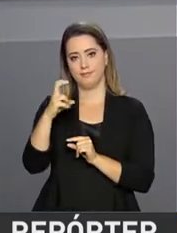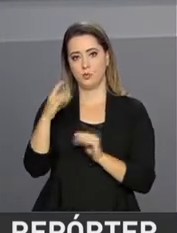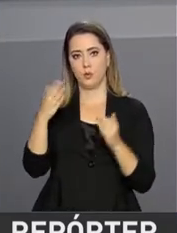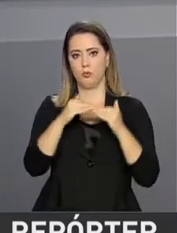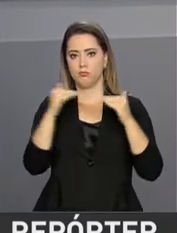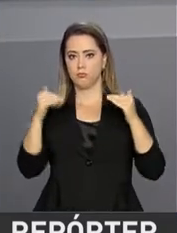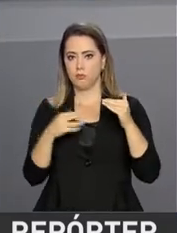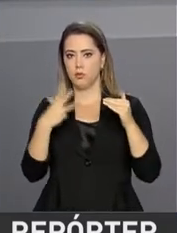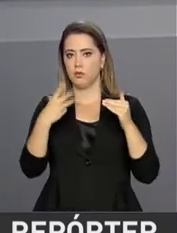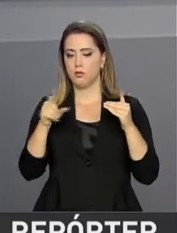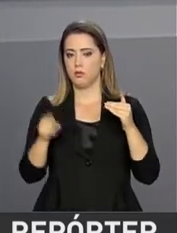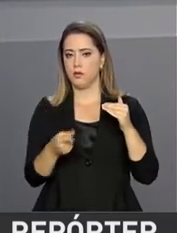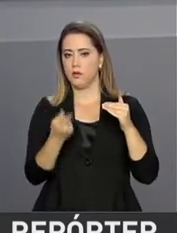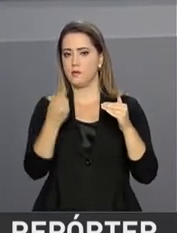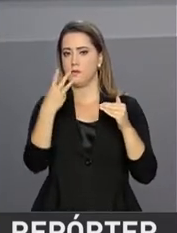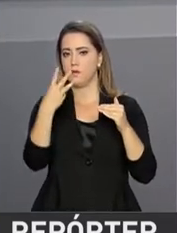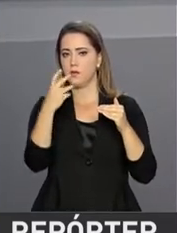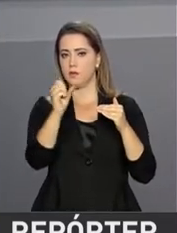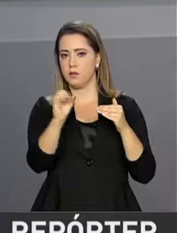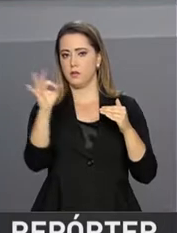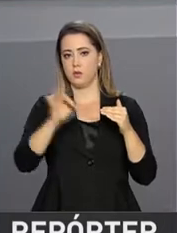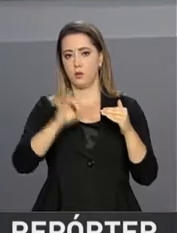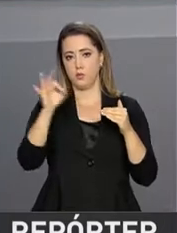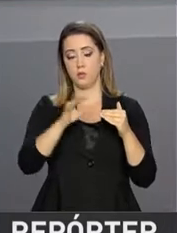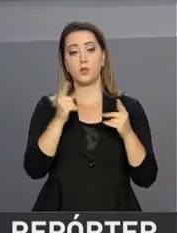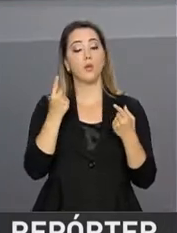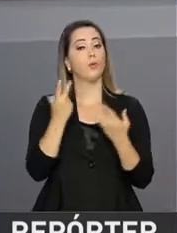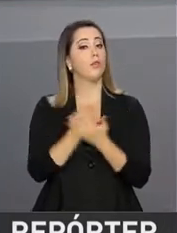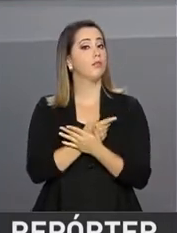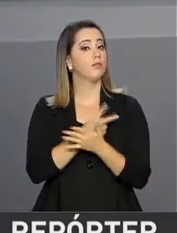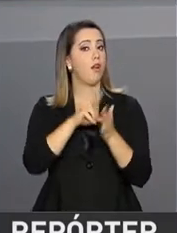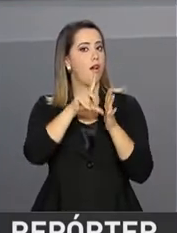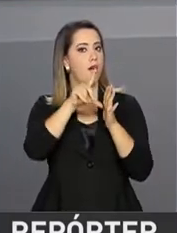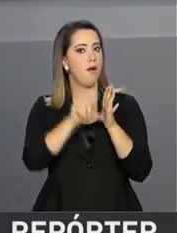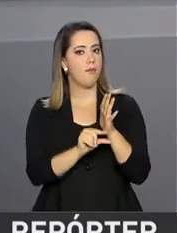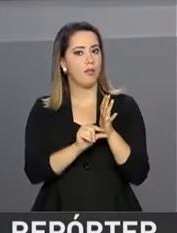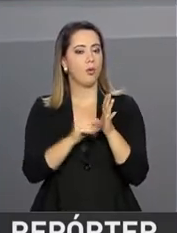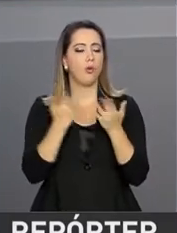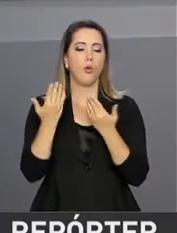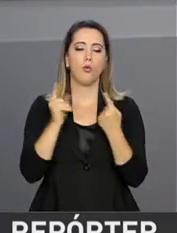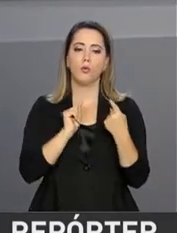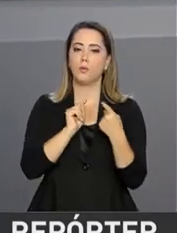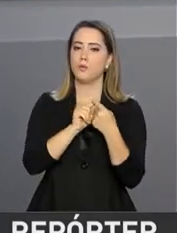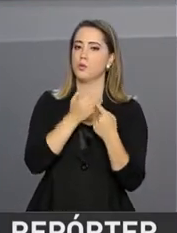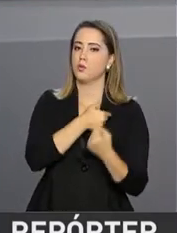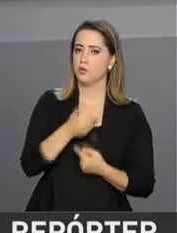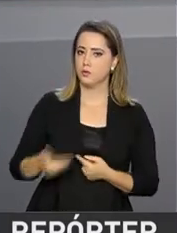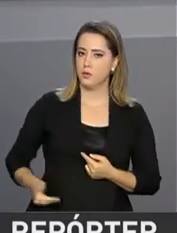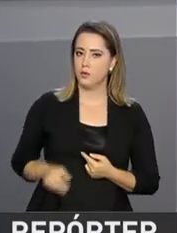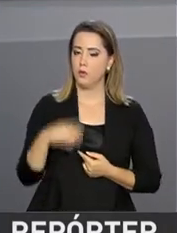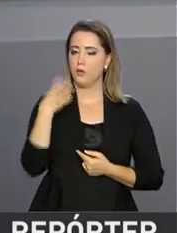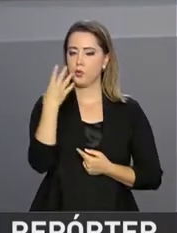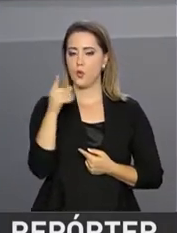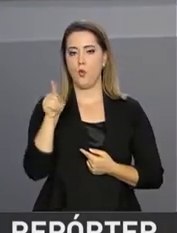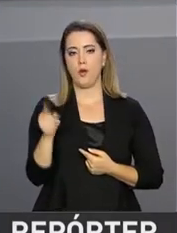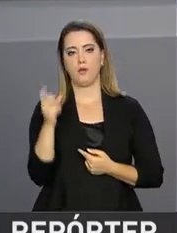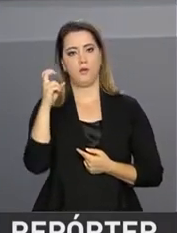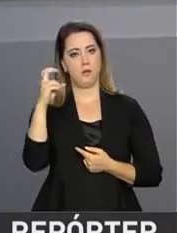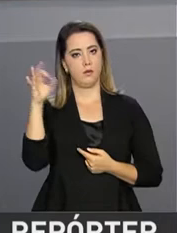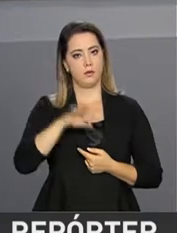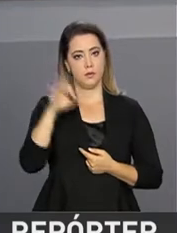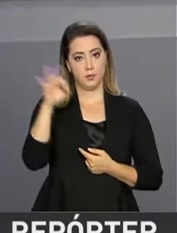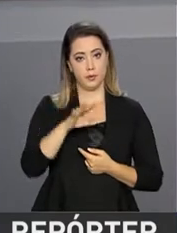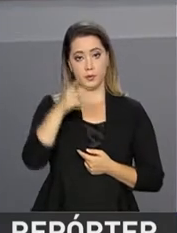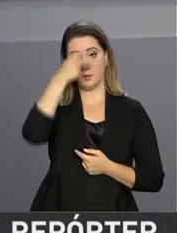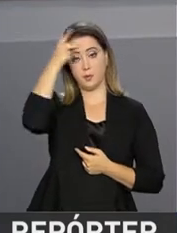por cento permanece assim bem abaixo do centro da meta de 4 6 por cento estabelecida para este ano analistas e